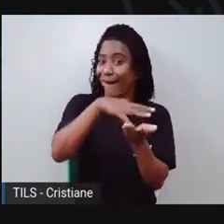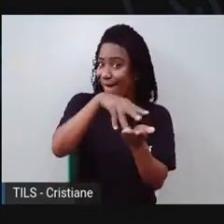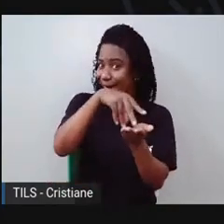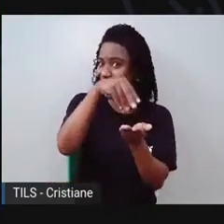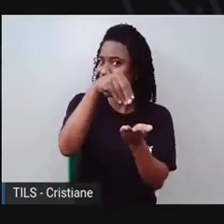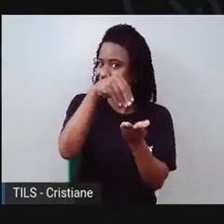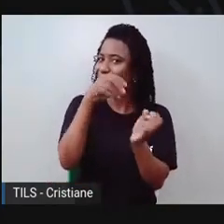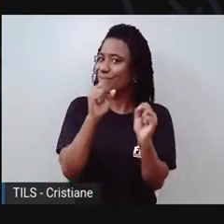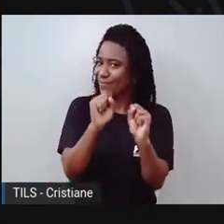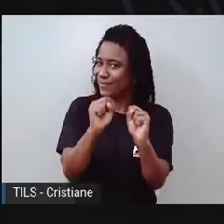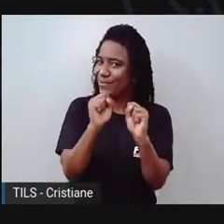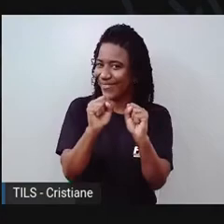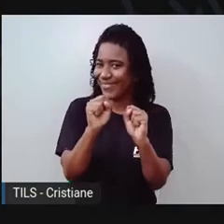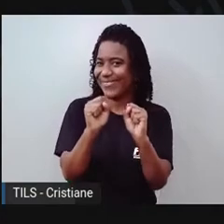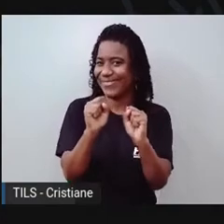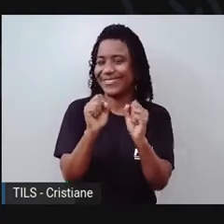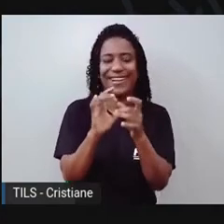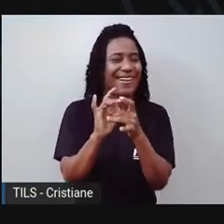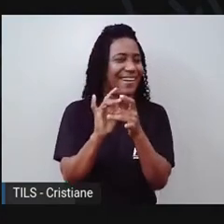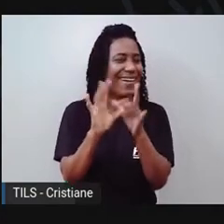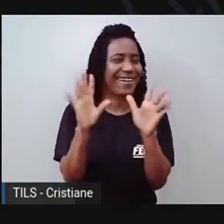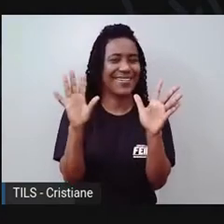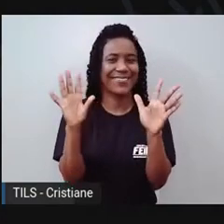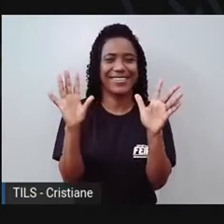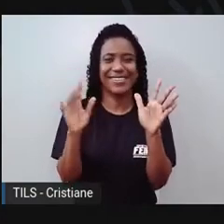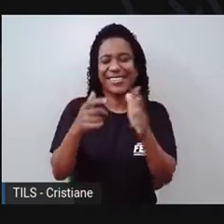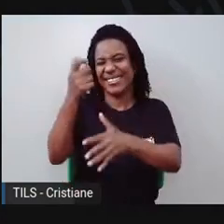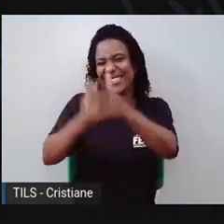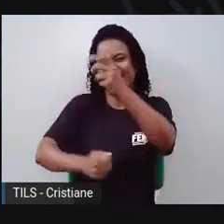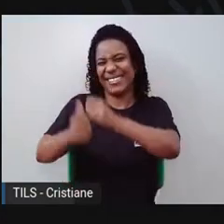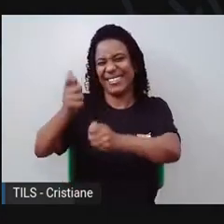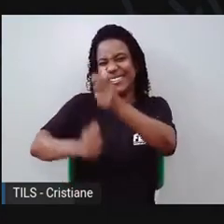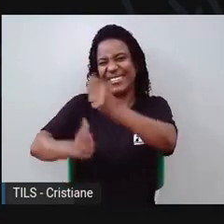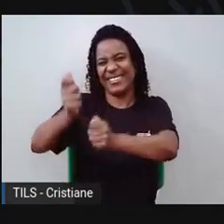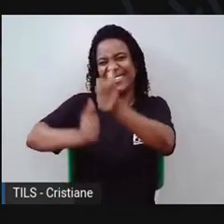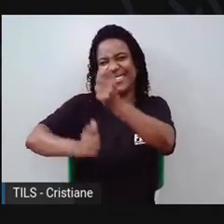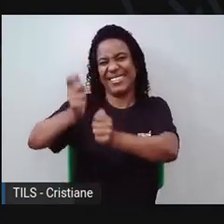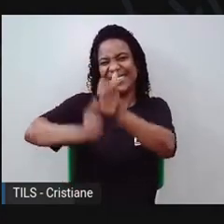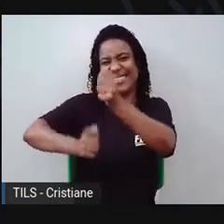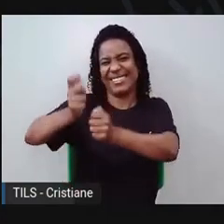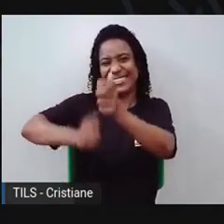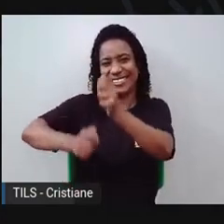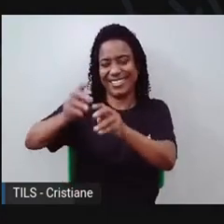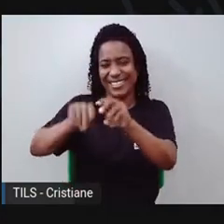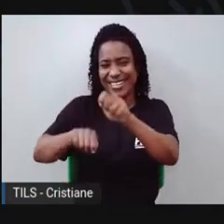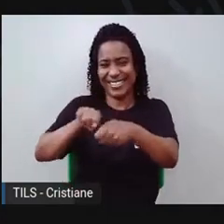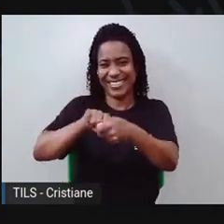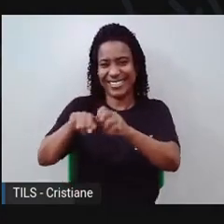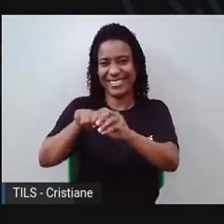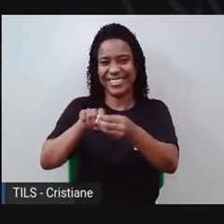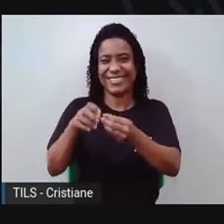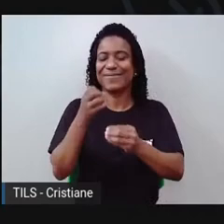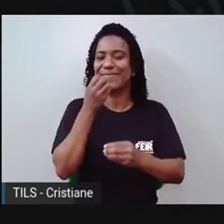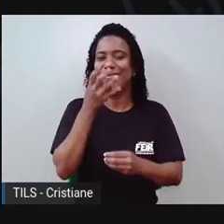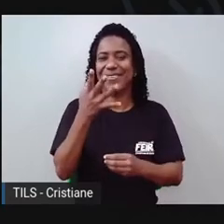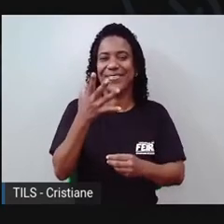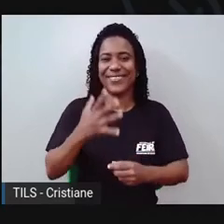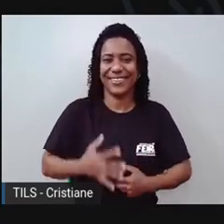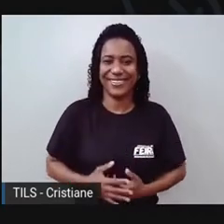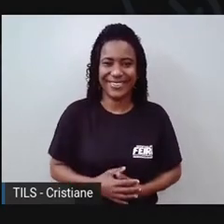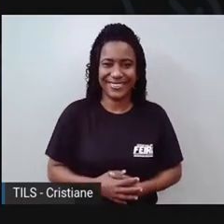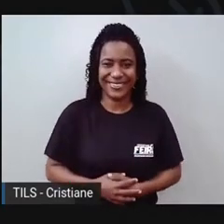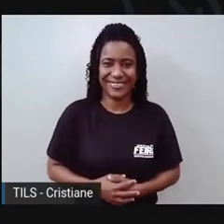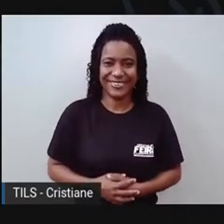viu? Vontade de puxar o papel assim todinho, né? Mas é bom.